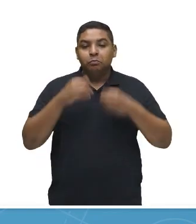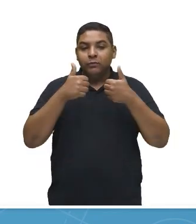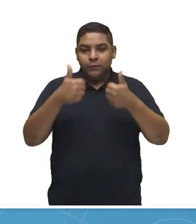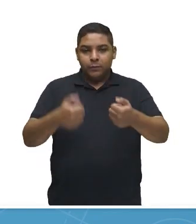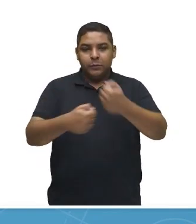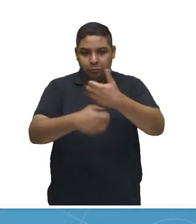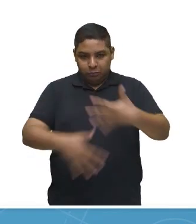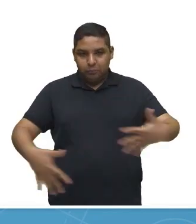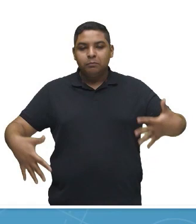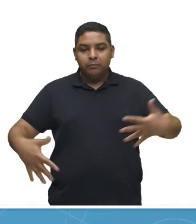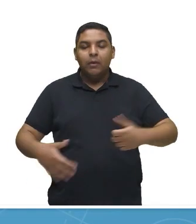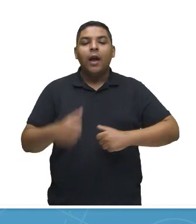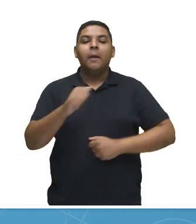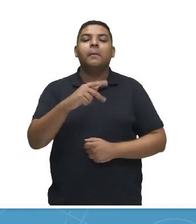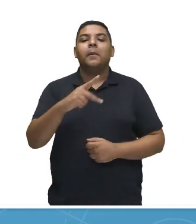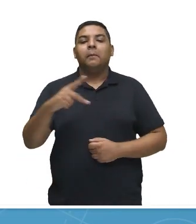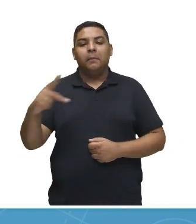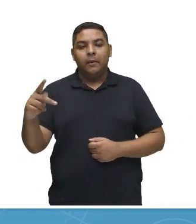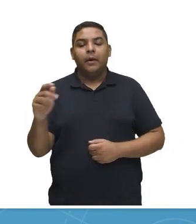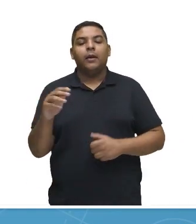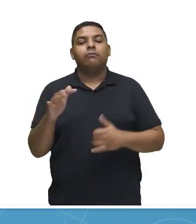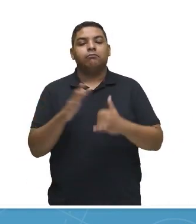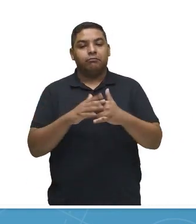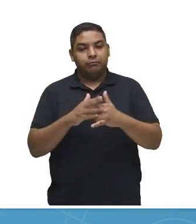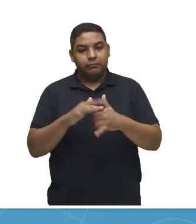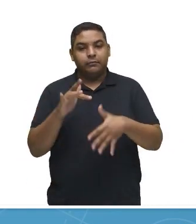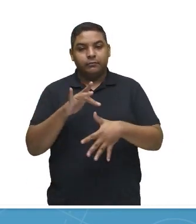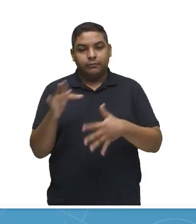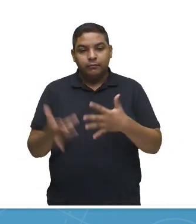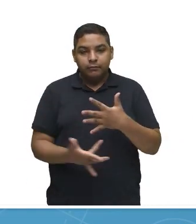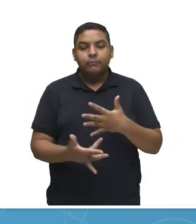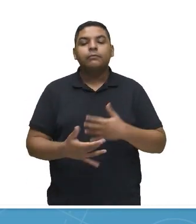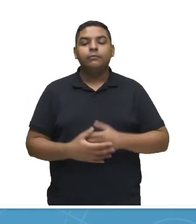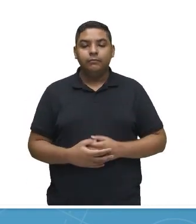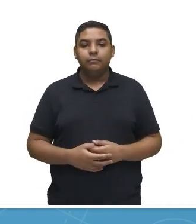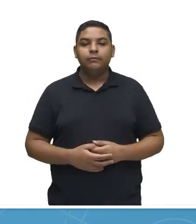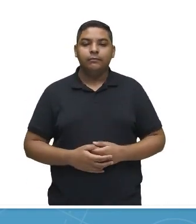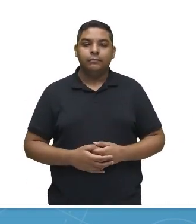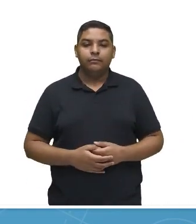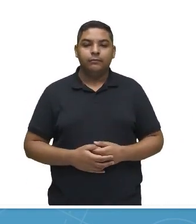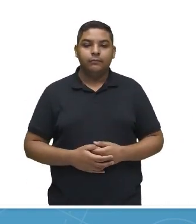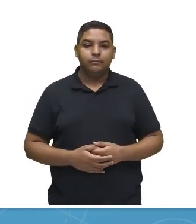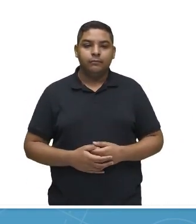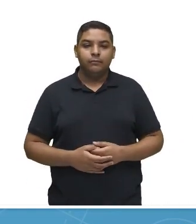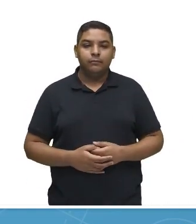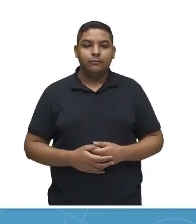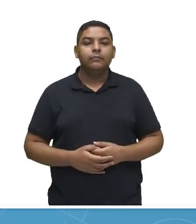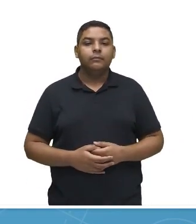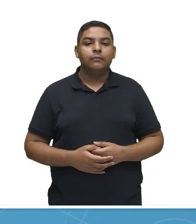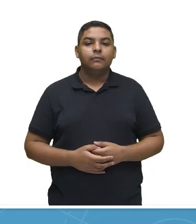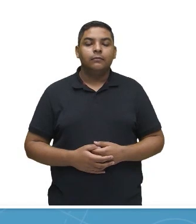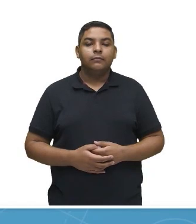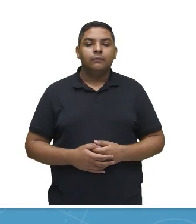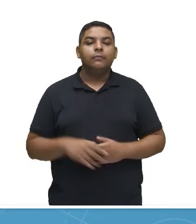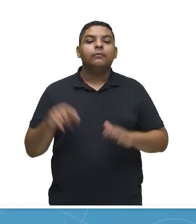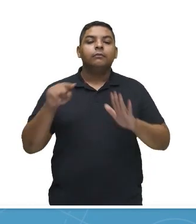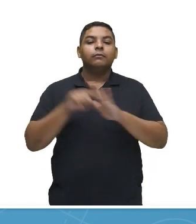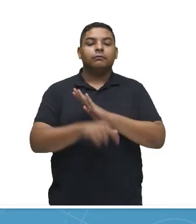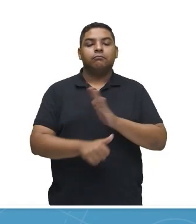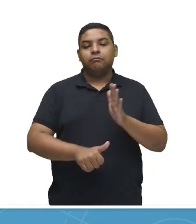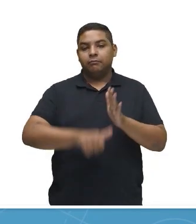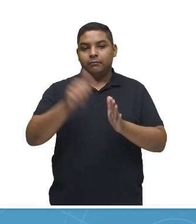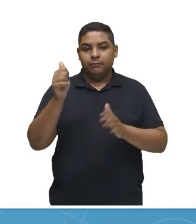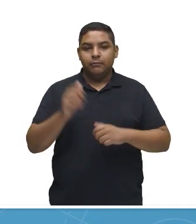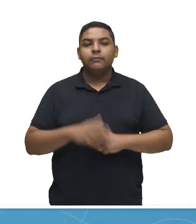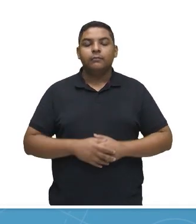nosso aplicativo, aqui no Aula em Casa e também nas redes sociais. Vamos à questão primeiro para a gente poder comentar